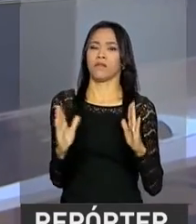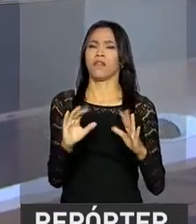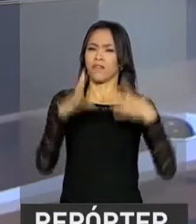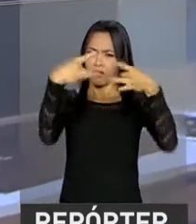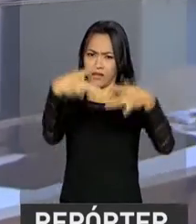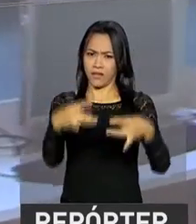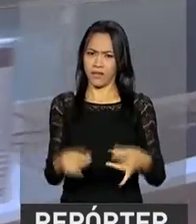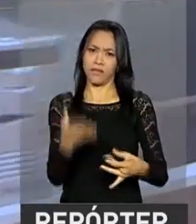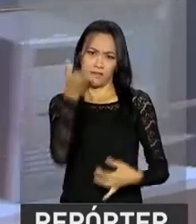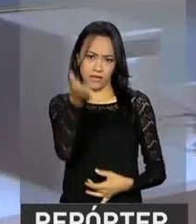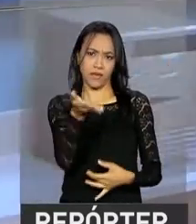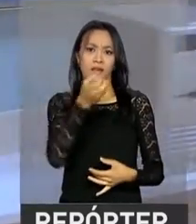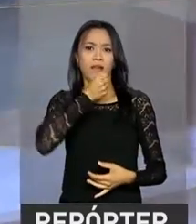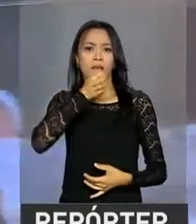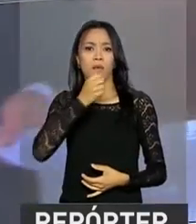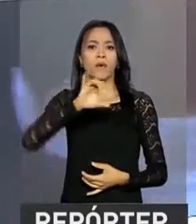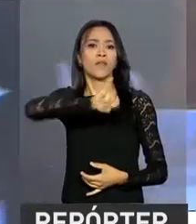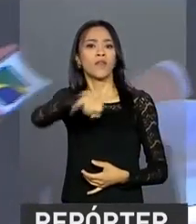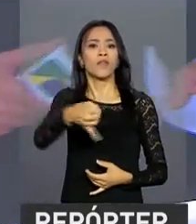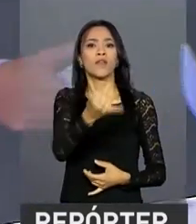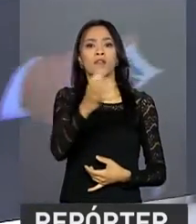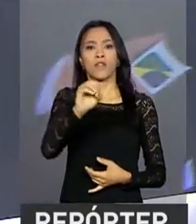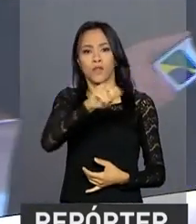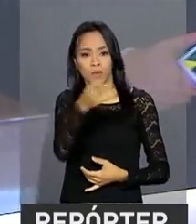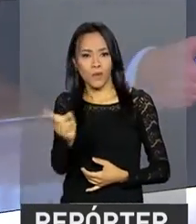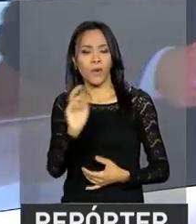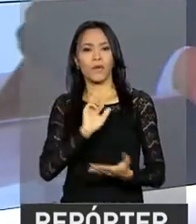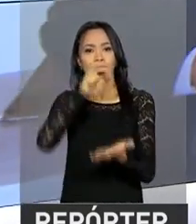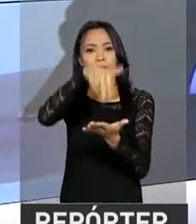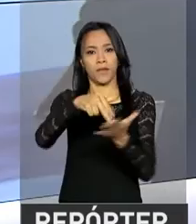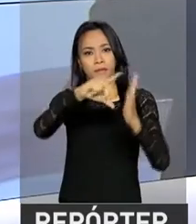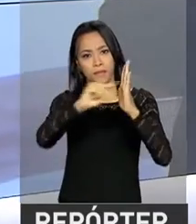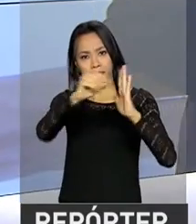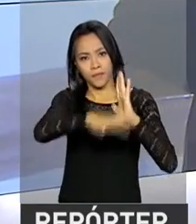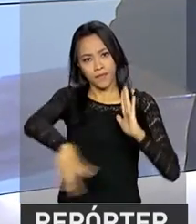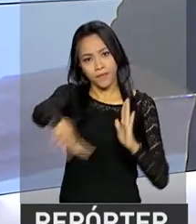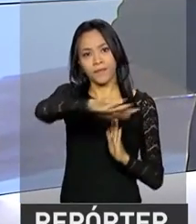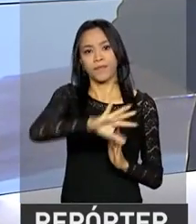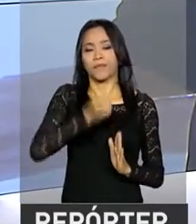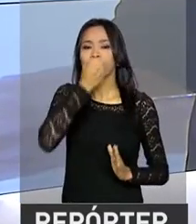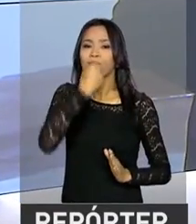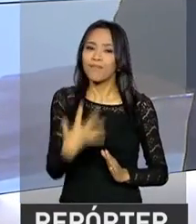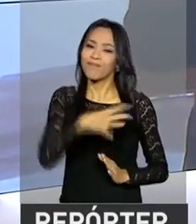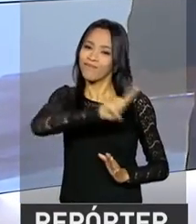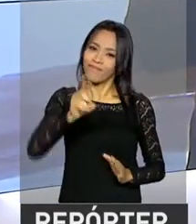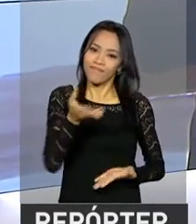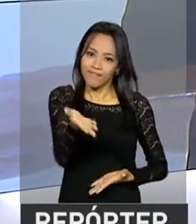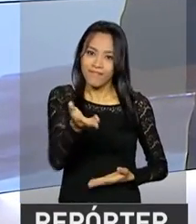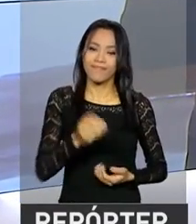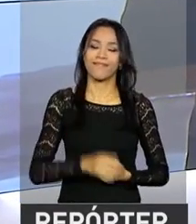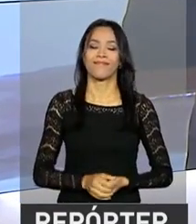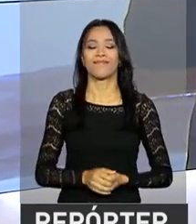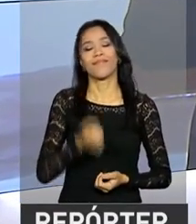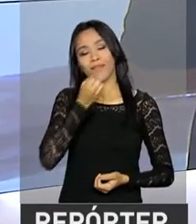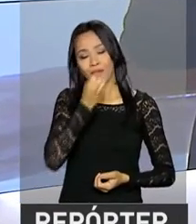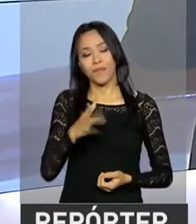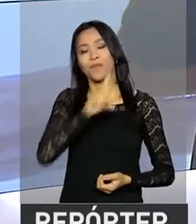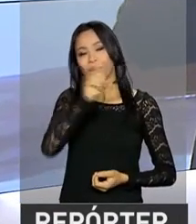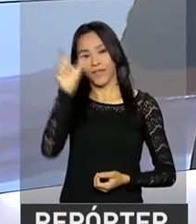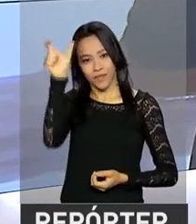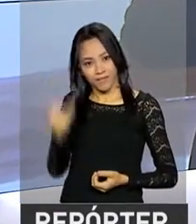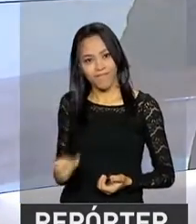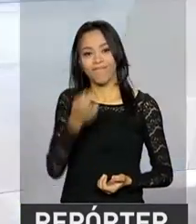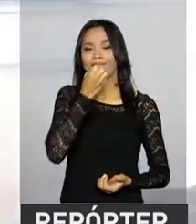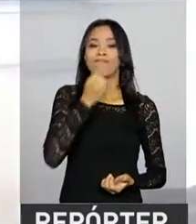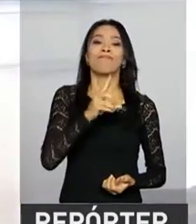ao vivo com o repórter joão pedro neto que está no palácio do planalto joão pedro bom dia para você renata bonilha produto também bom